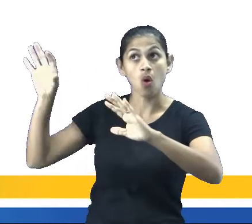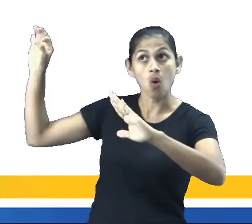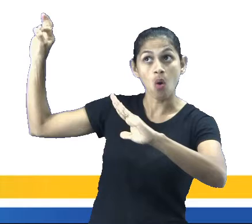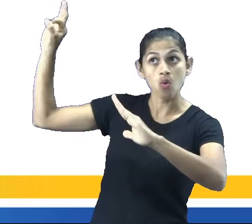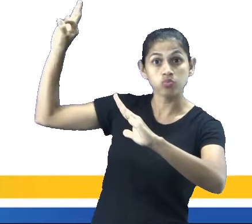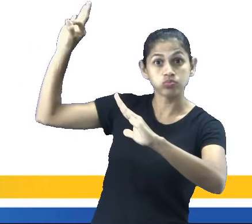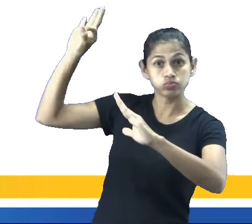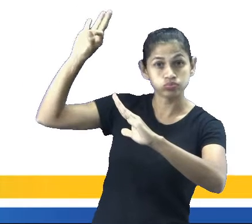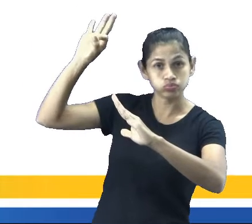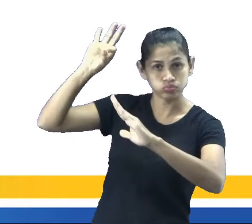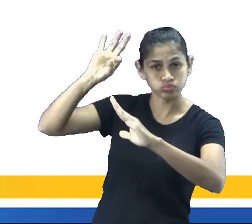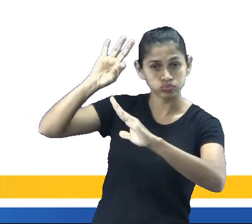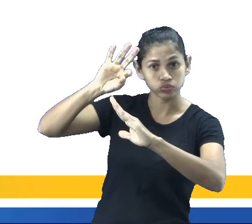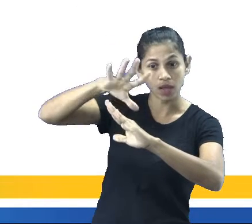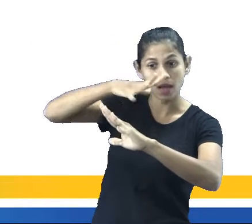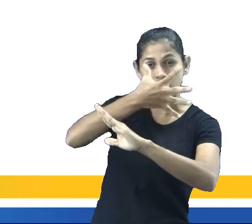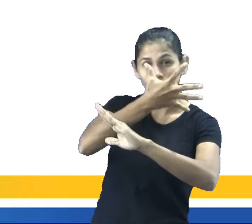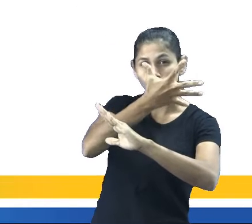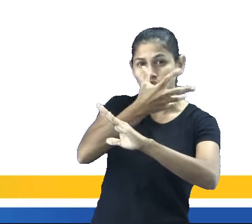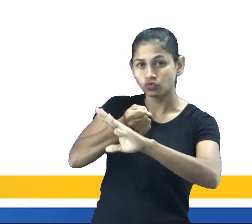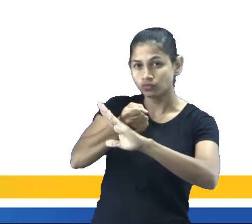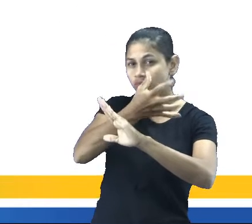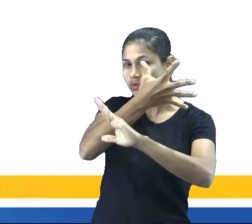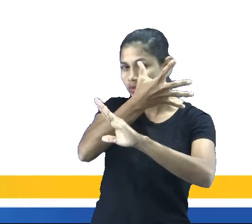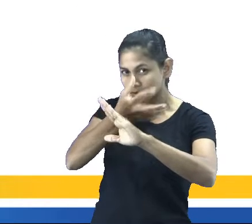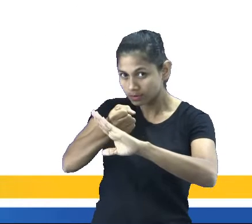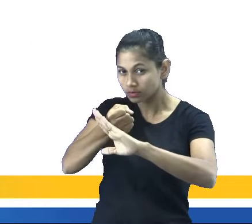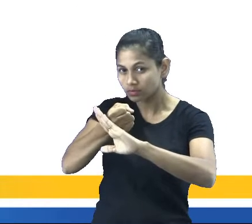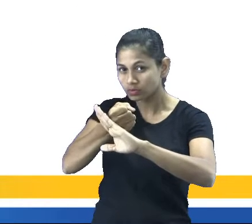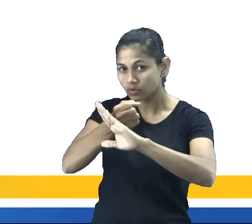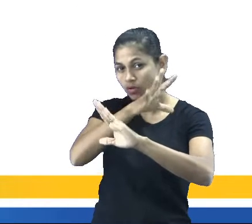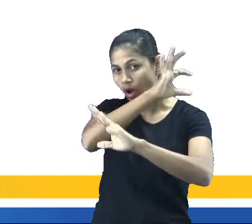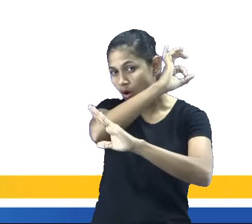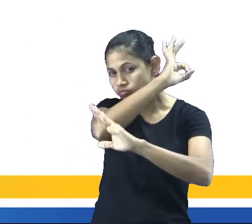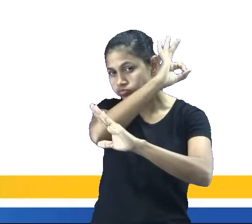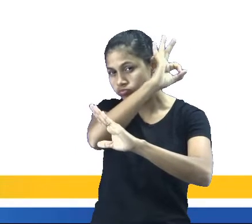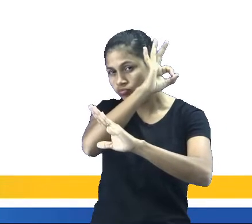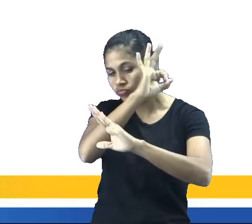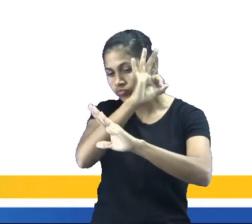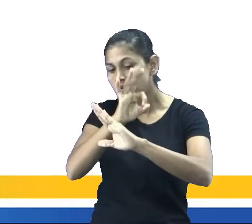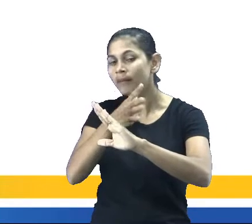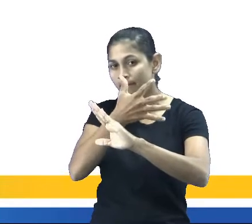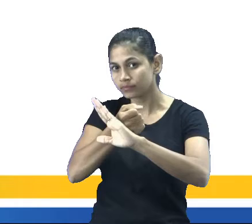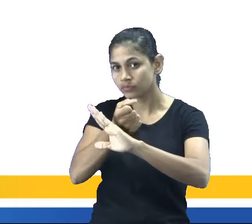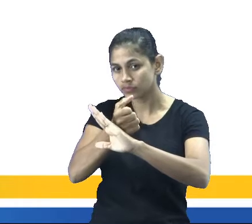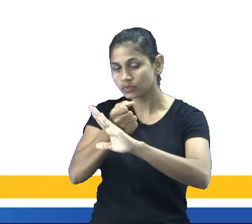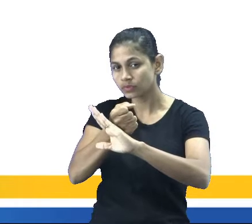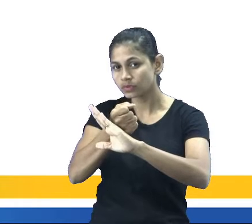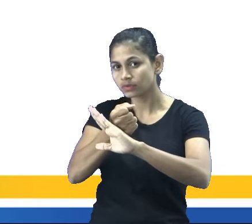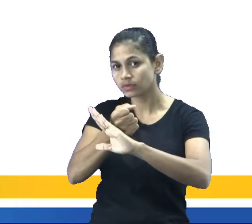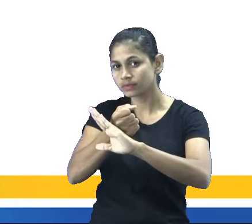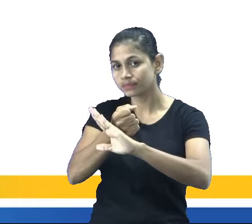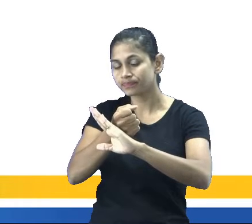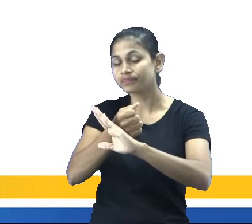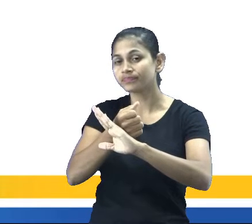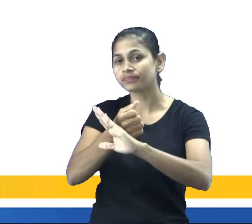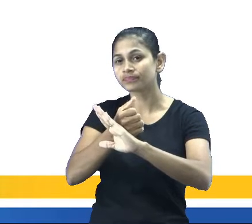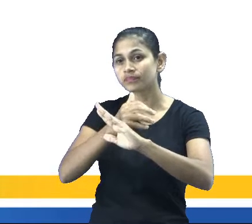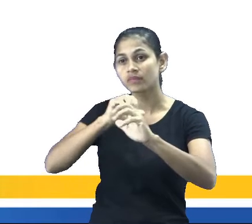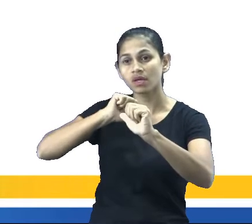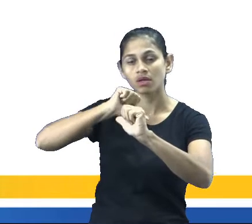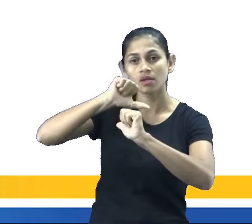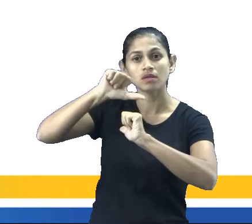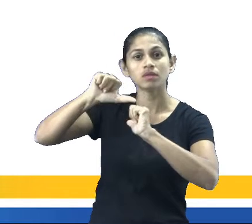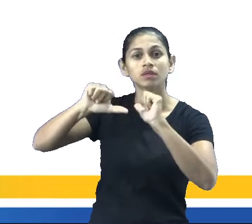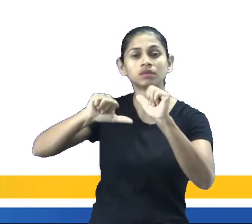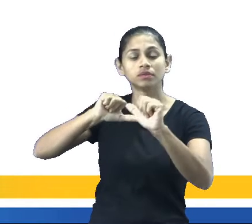ela incide nessa energia ali luminosa do Sol, ela vai transferir para os elétrons nessa energia e ele vai